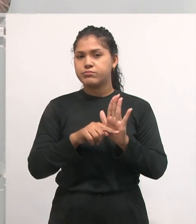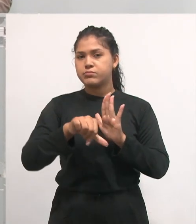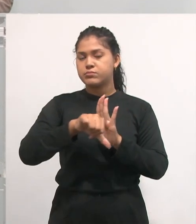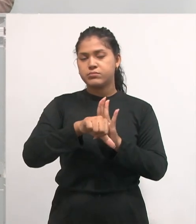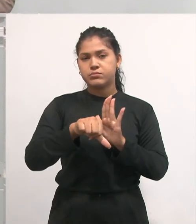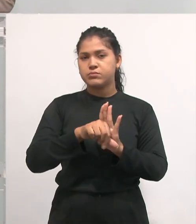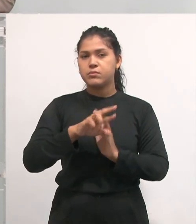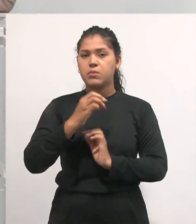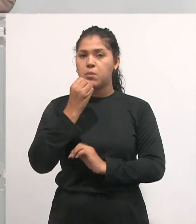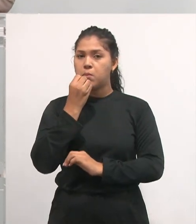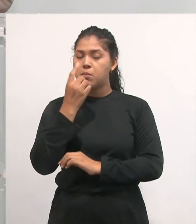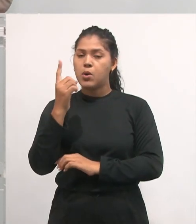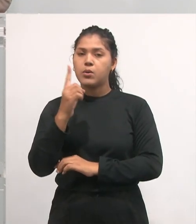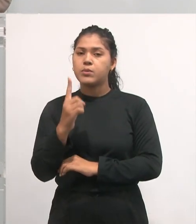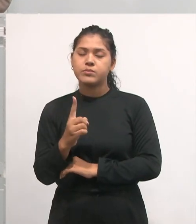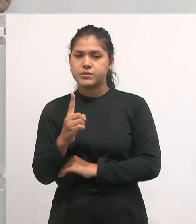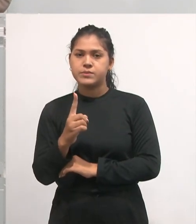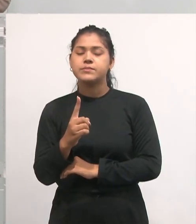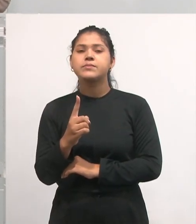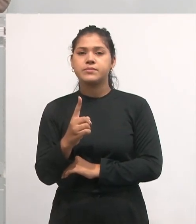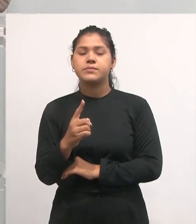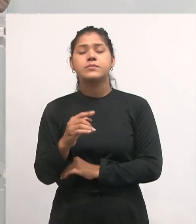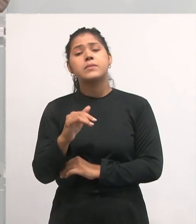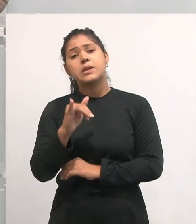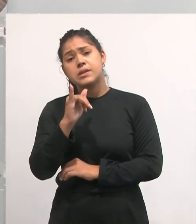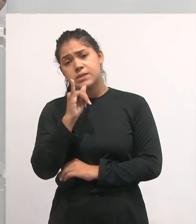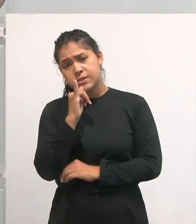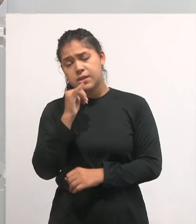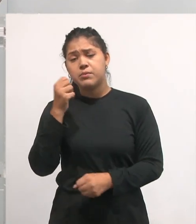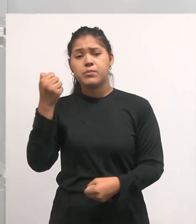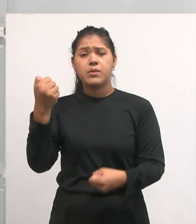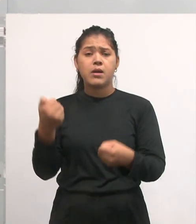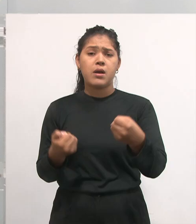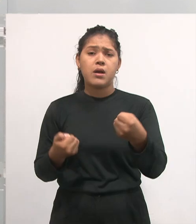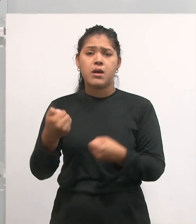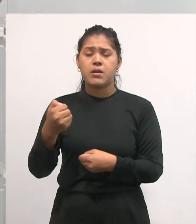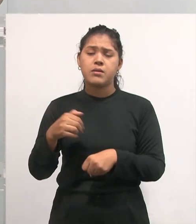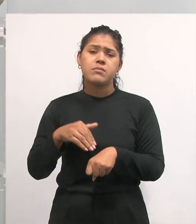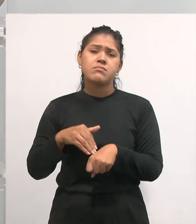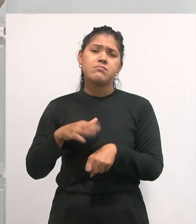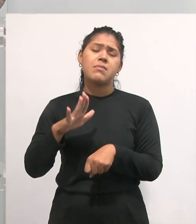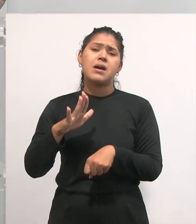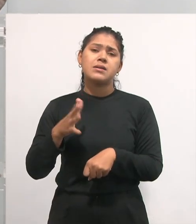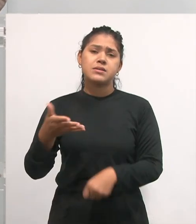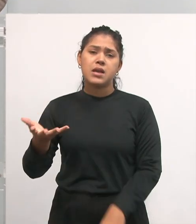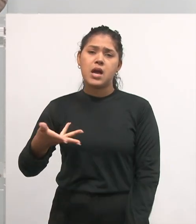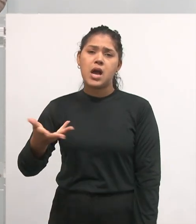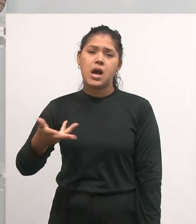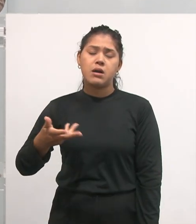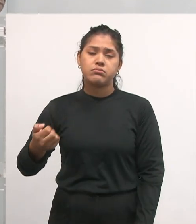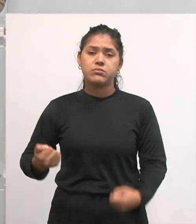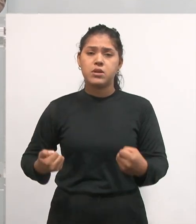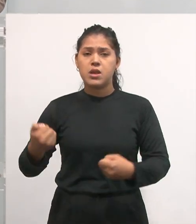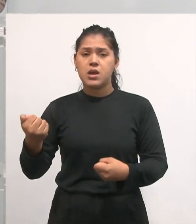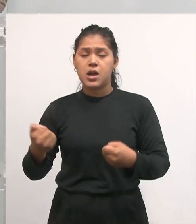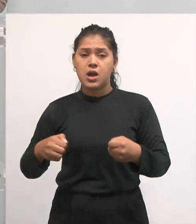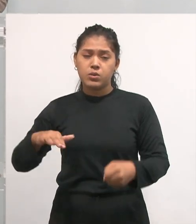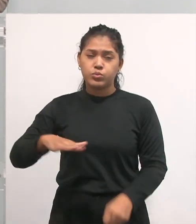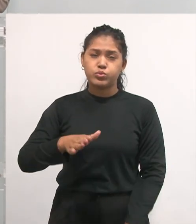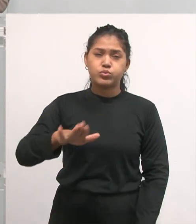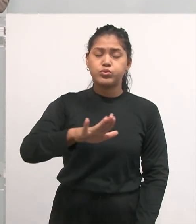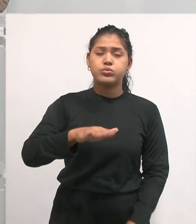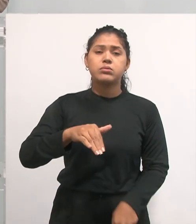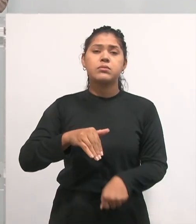que a correlação é negativa. É aquele exemplo do carro. Quanto mais rápido o carro vai, menos tempo se gasta na viagem.